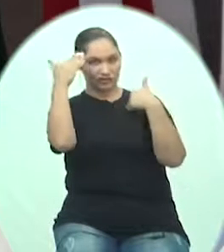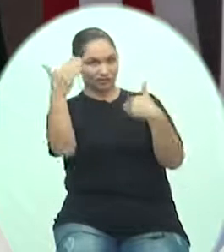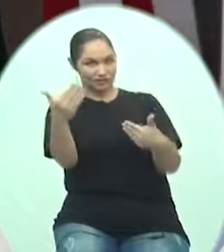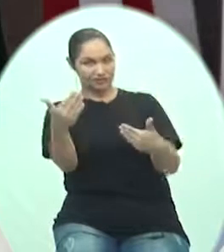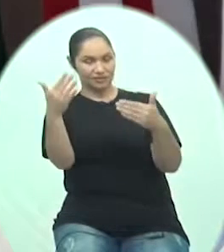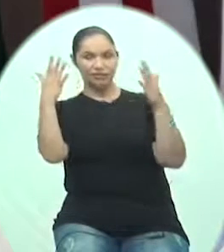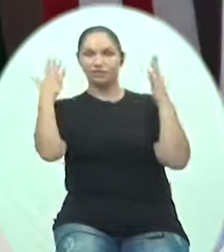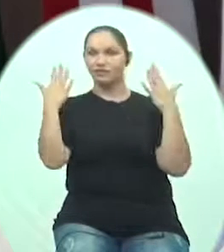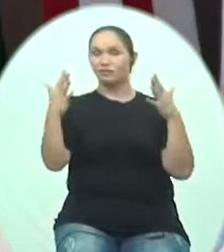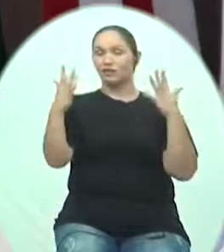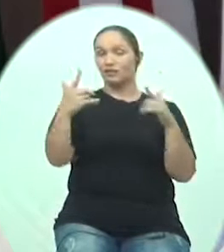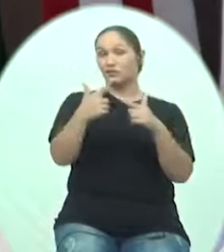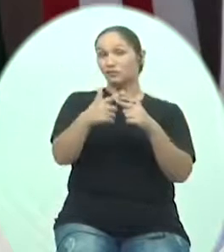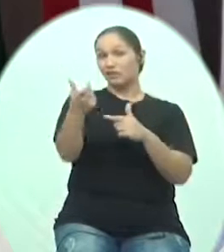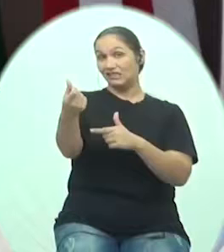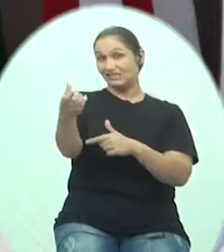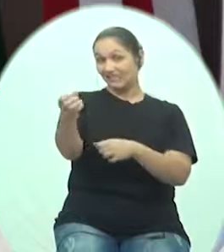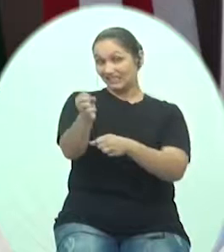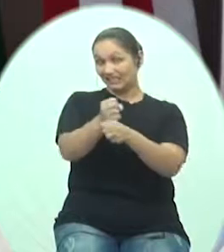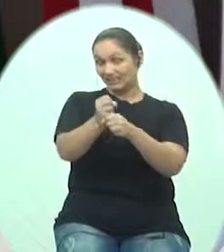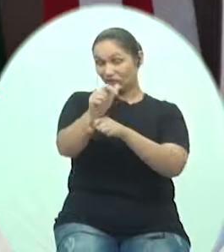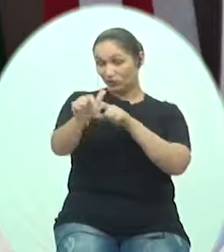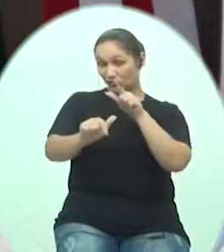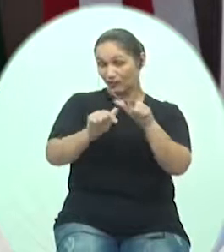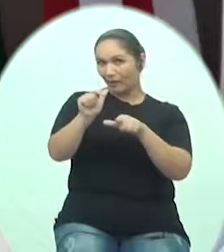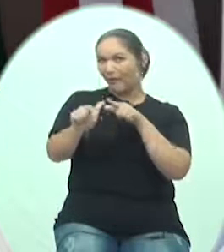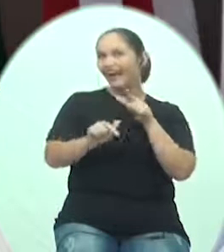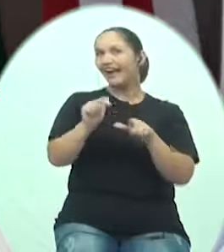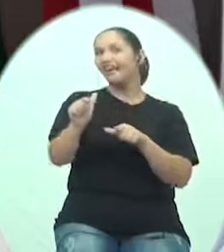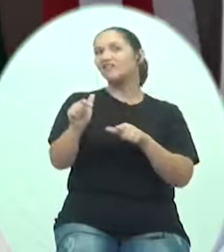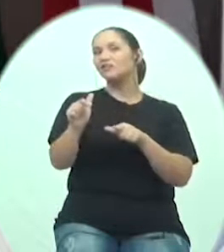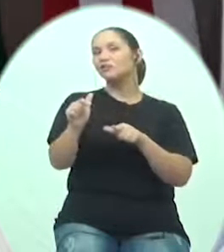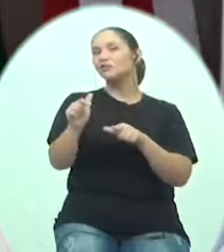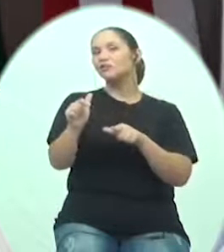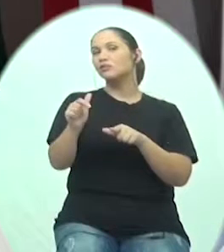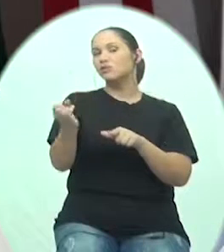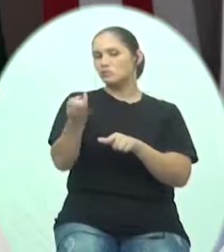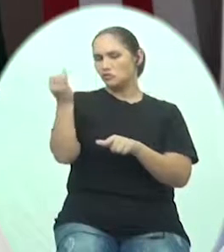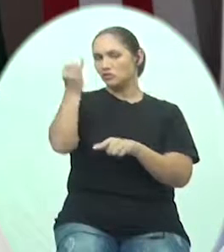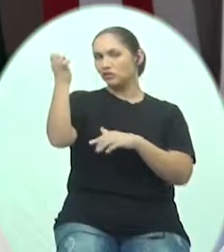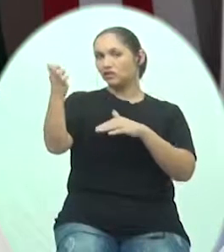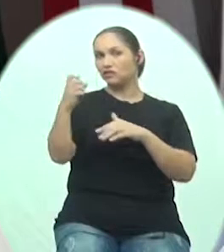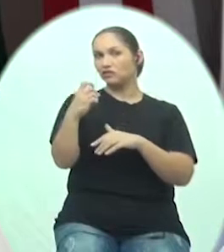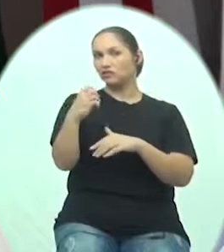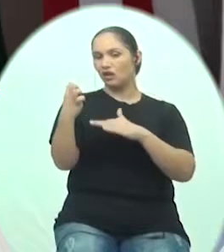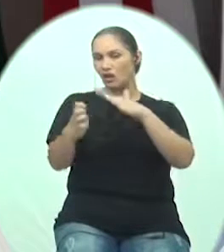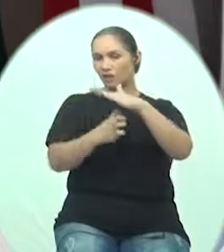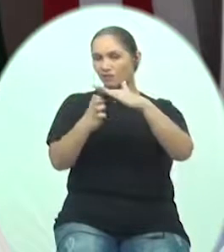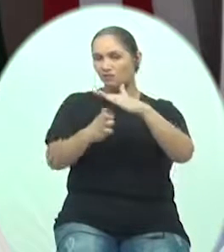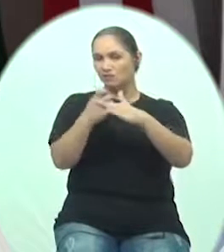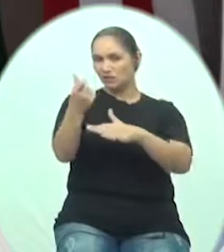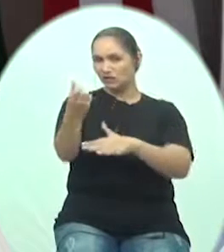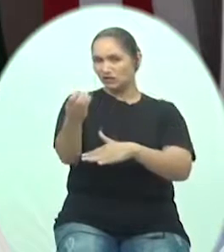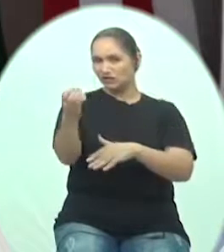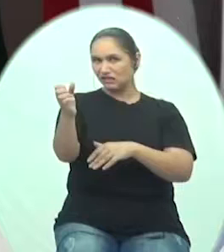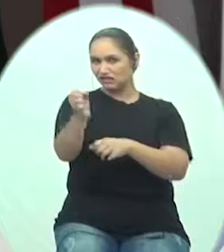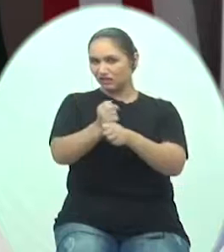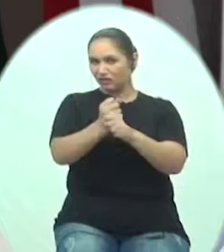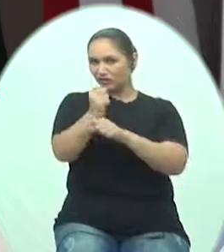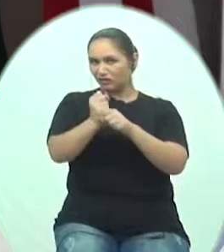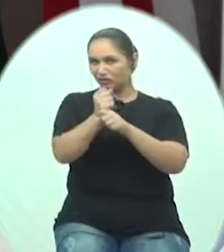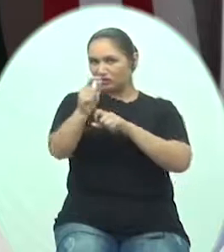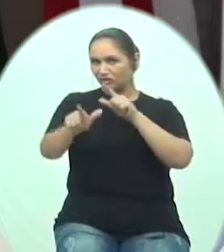porque 60 anos uma um um um uma empresa eh durar 60